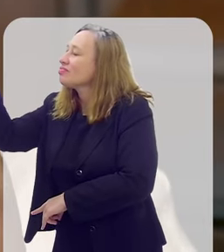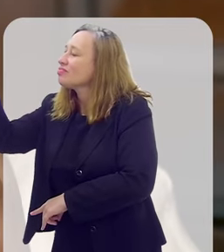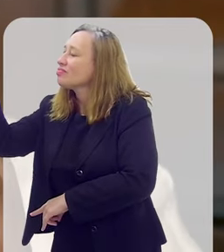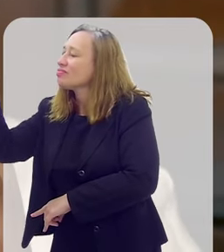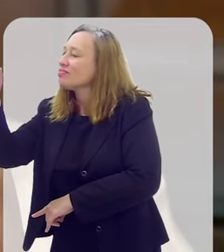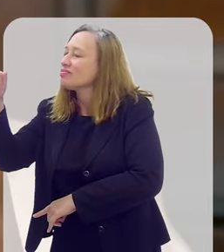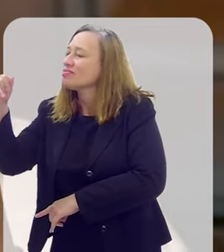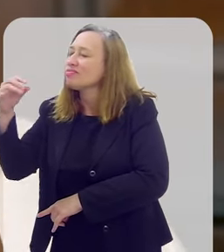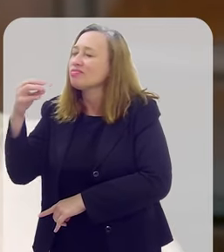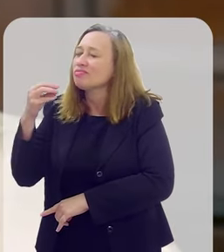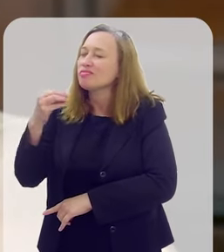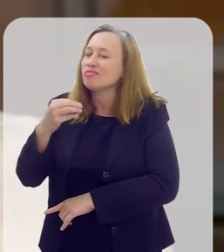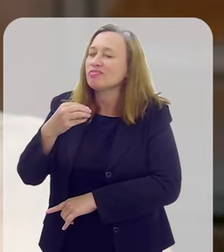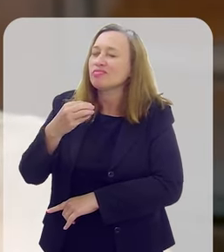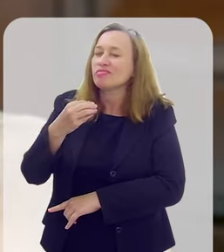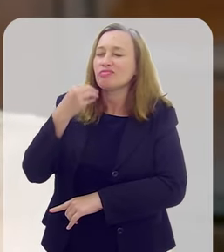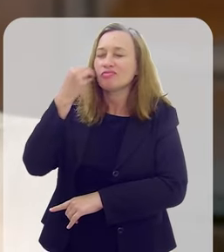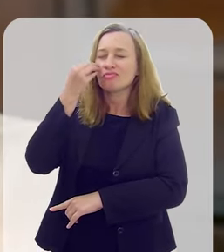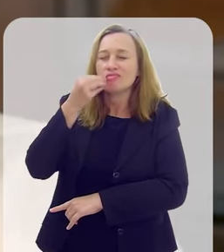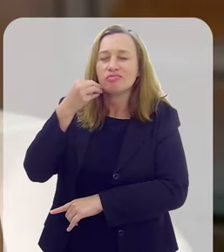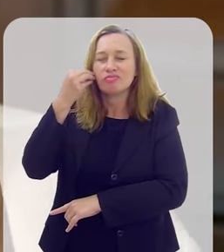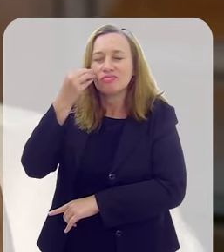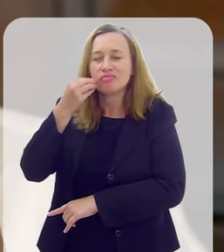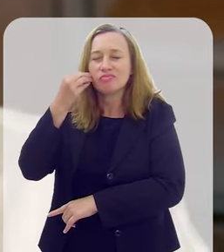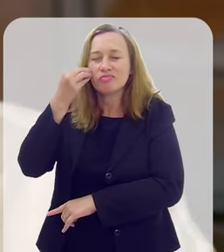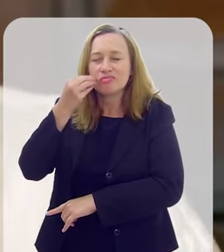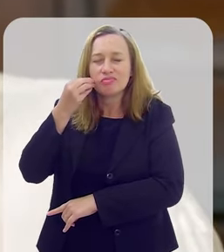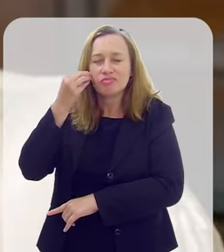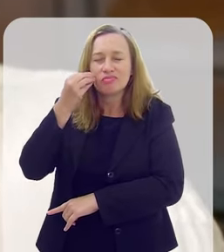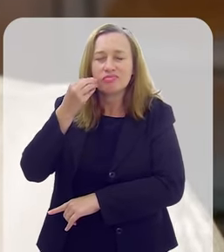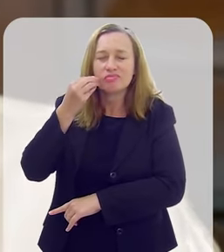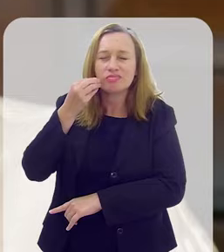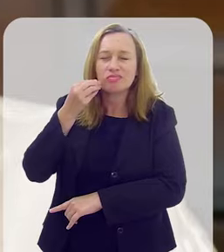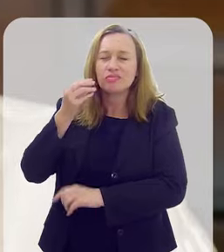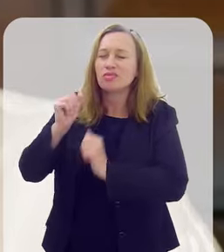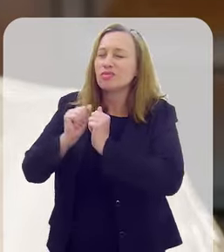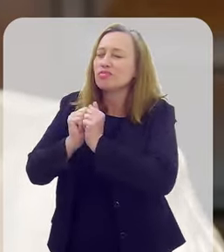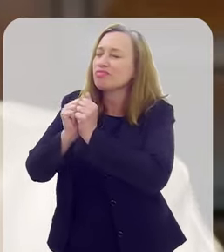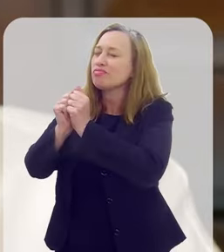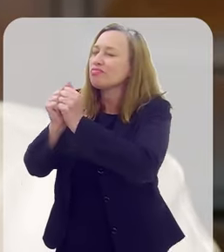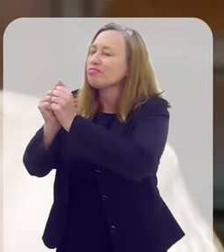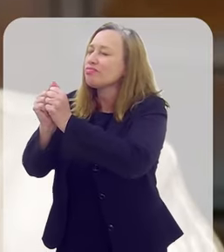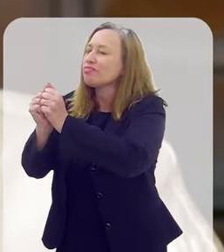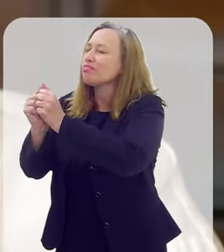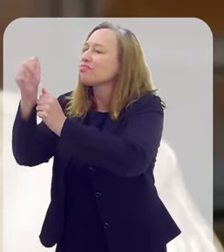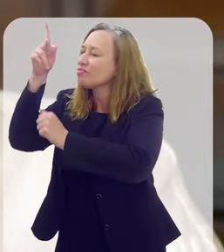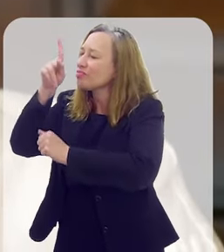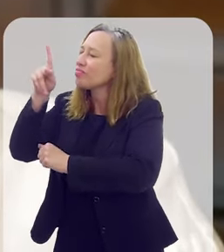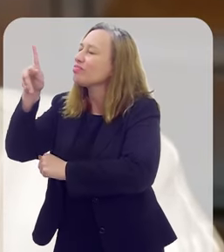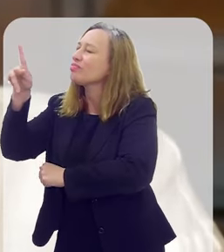Pai estou pros braços do